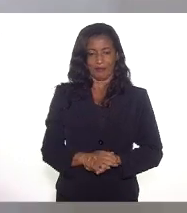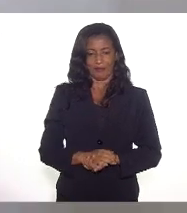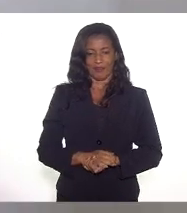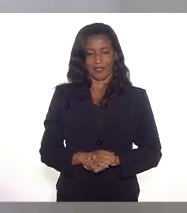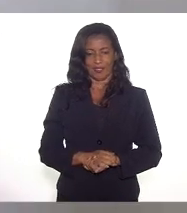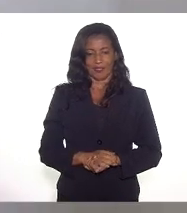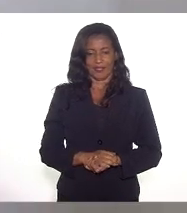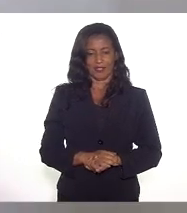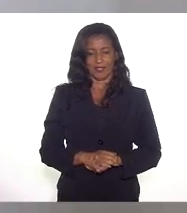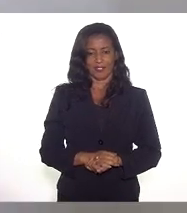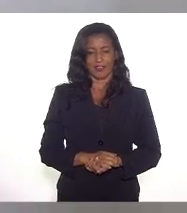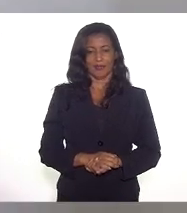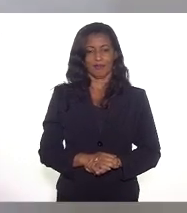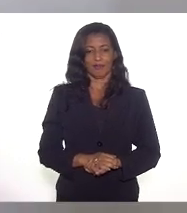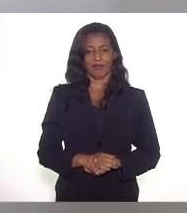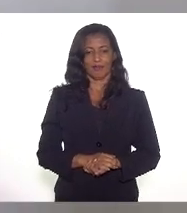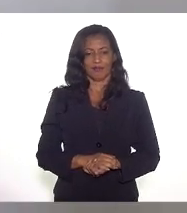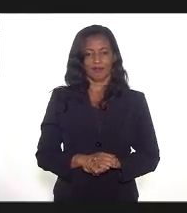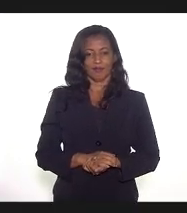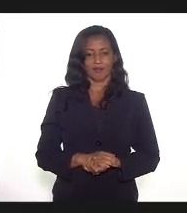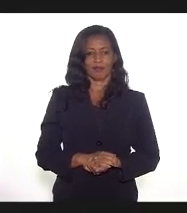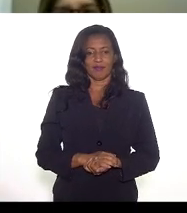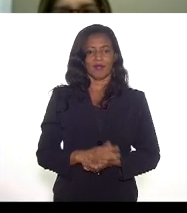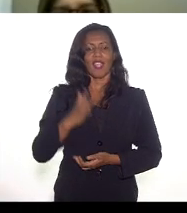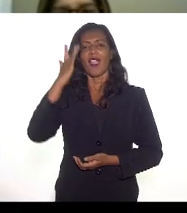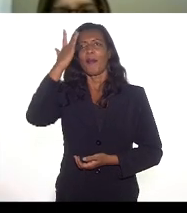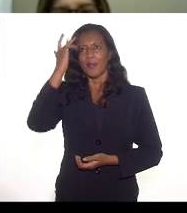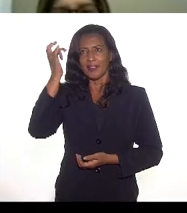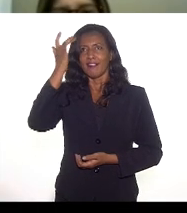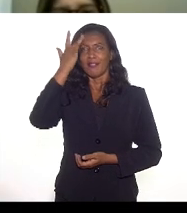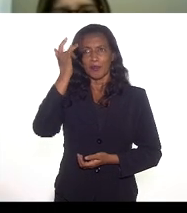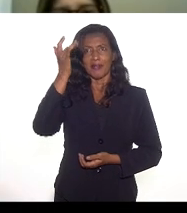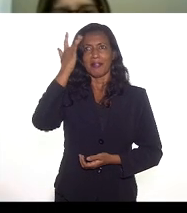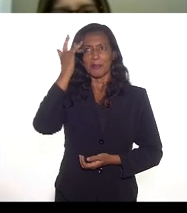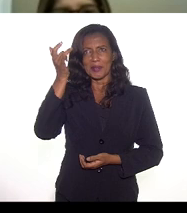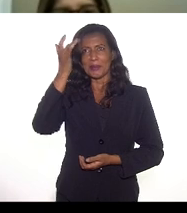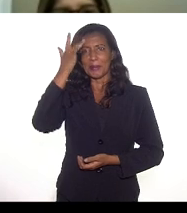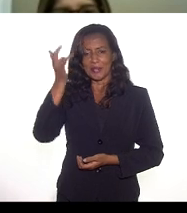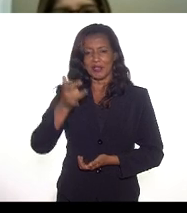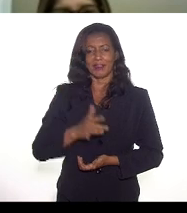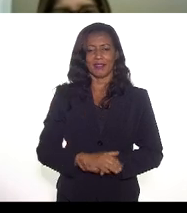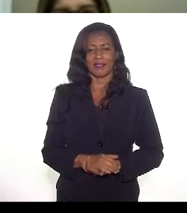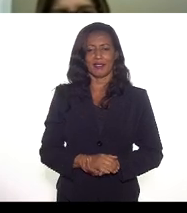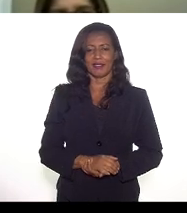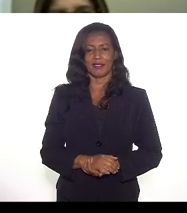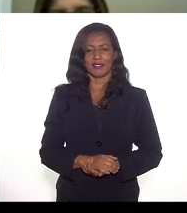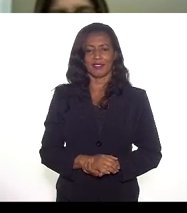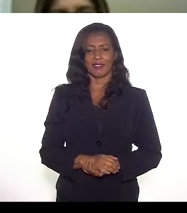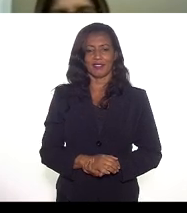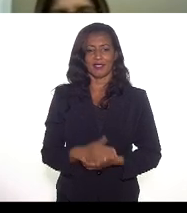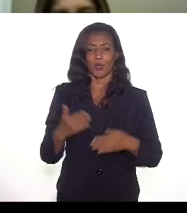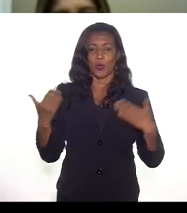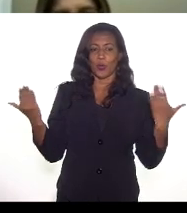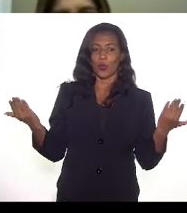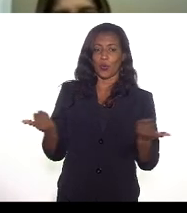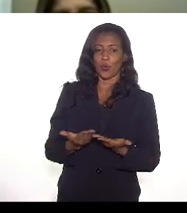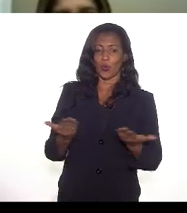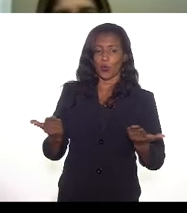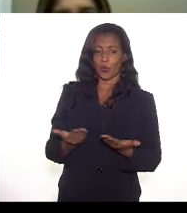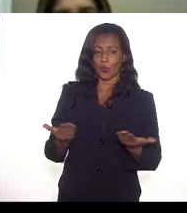Então, vamos discutir quatro... Pode me escrever para amanhã também, presidente. Para amanhã. Então vamos André, lá. Então, pode hoje fica a